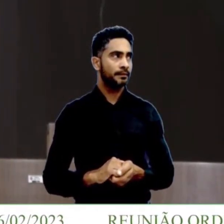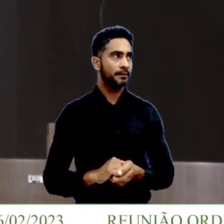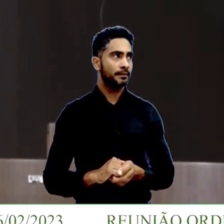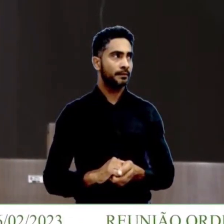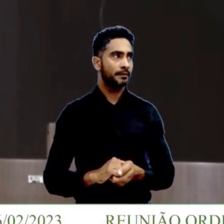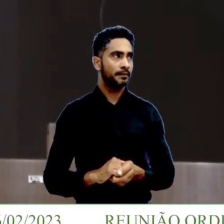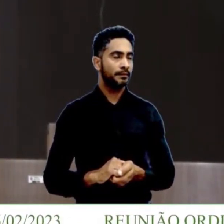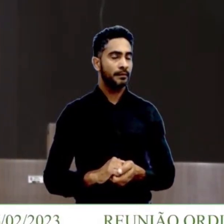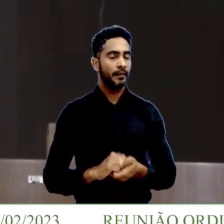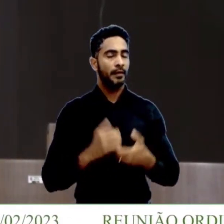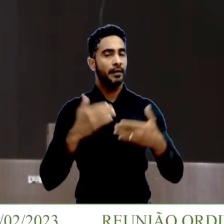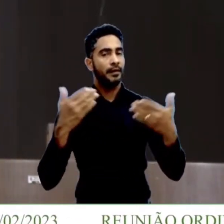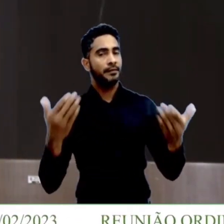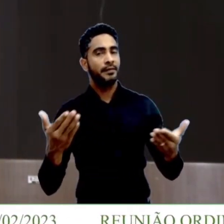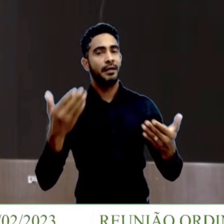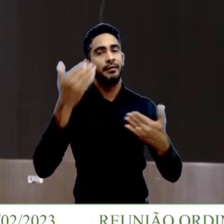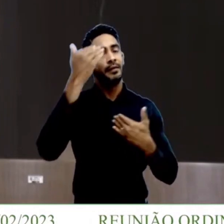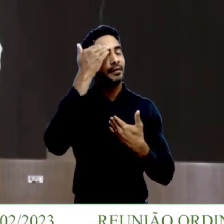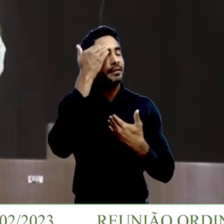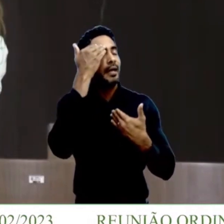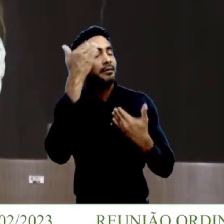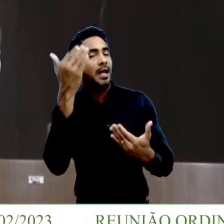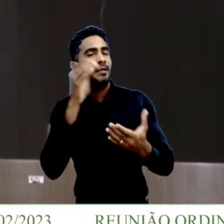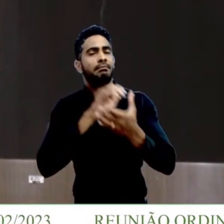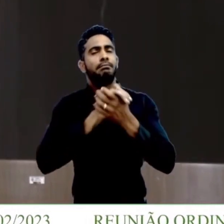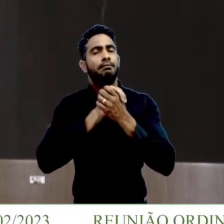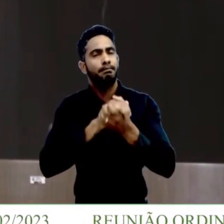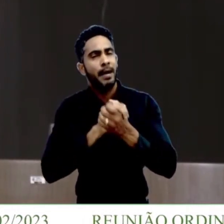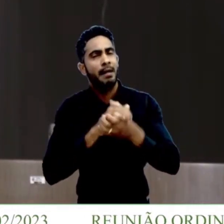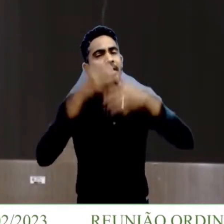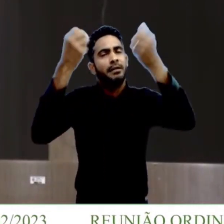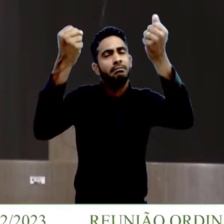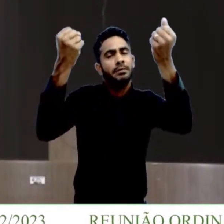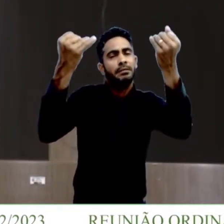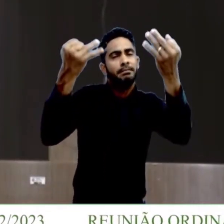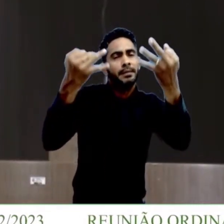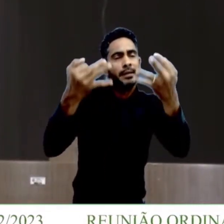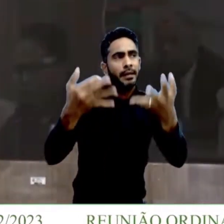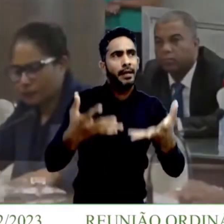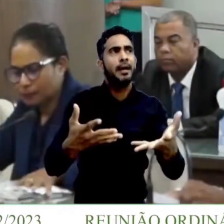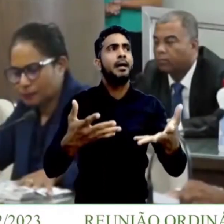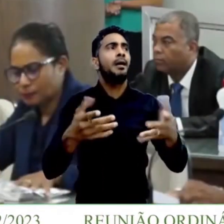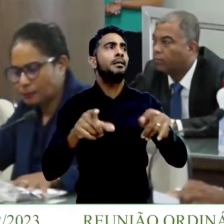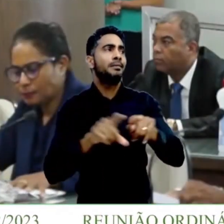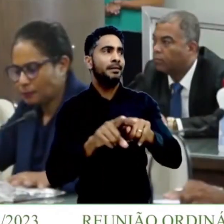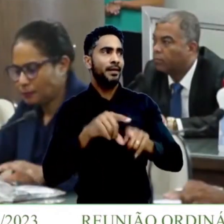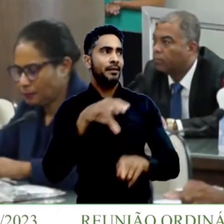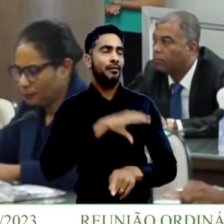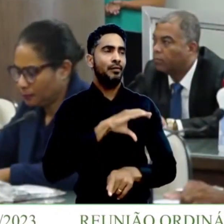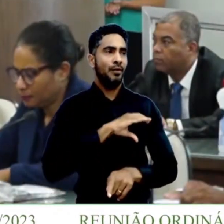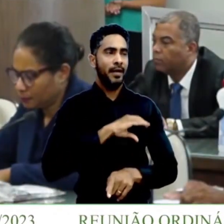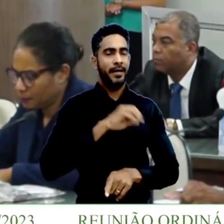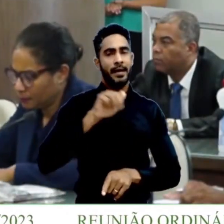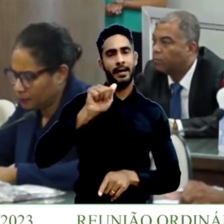Nilde, nossos sinceros agradecimentos, parabéns aí pela explanação. Como bem disse o colega Dauri,